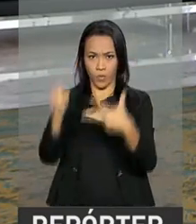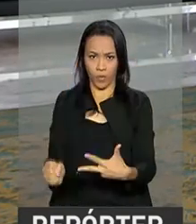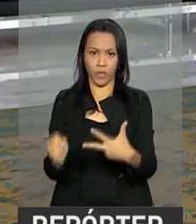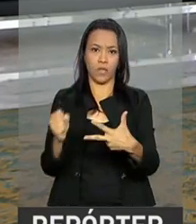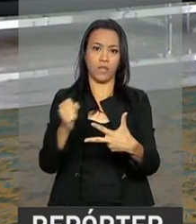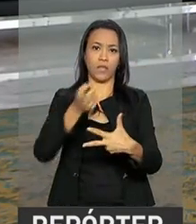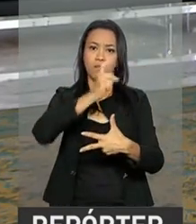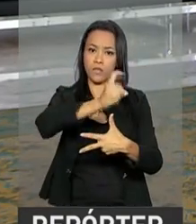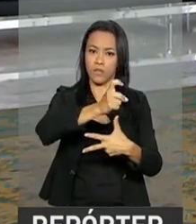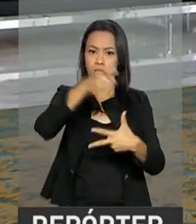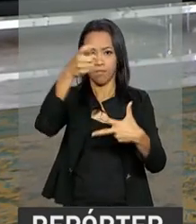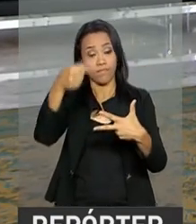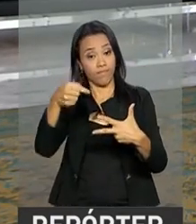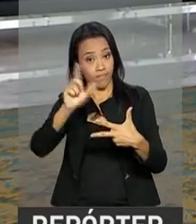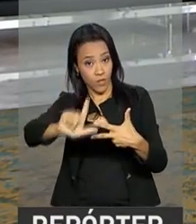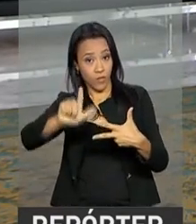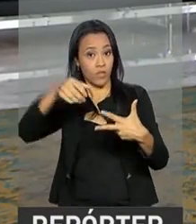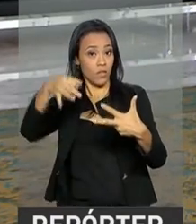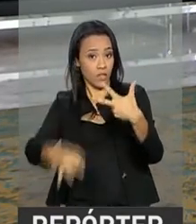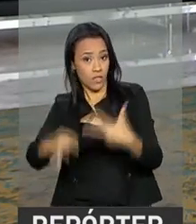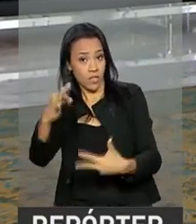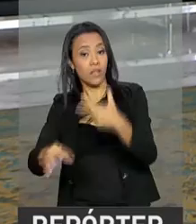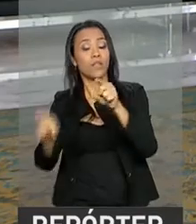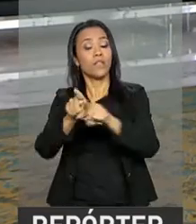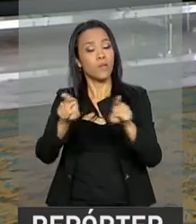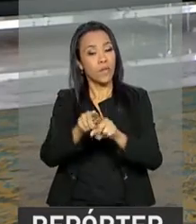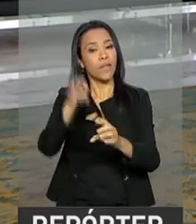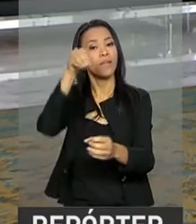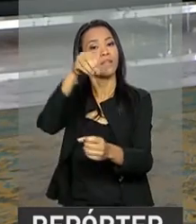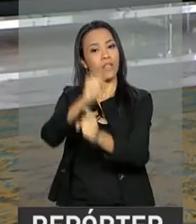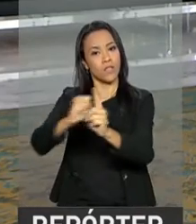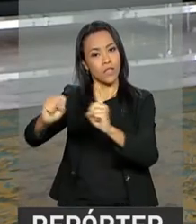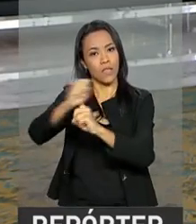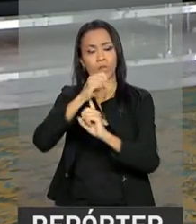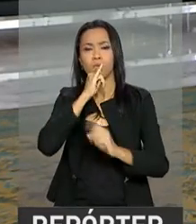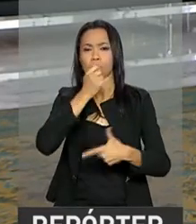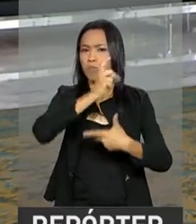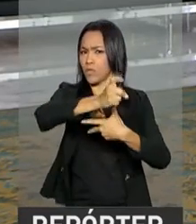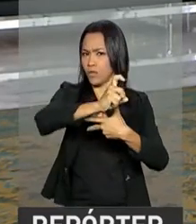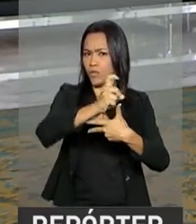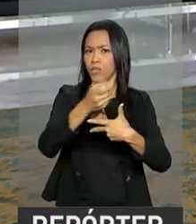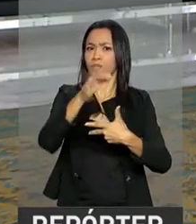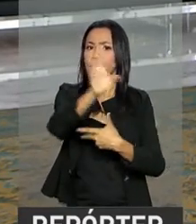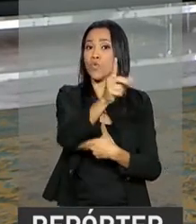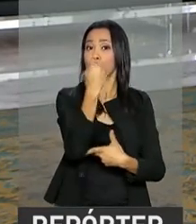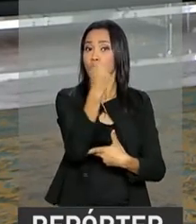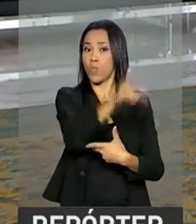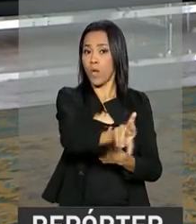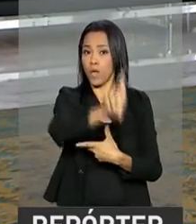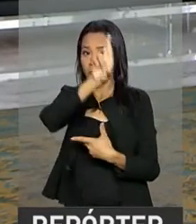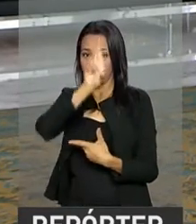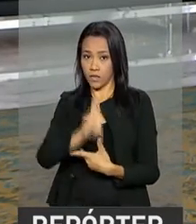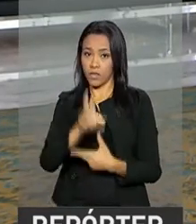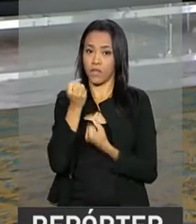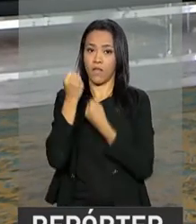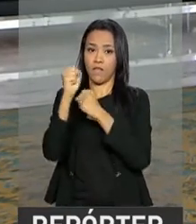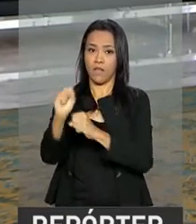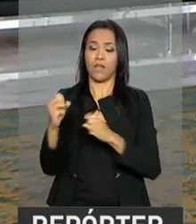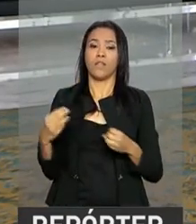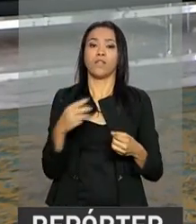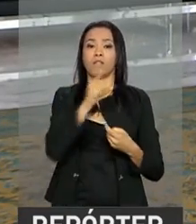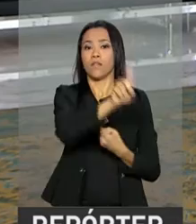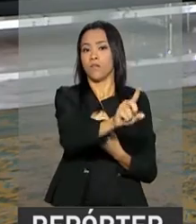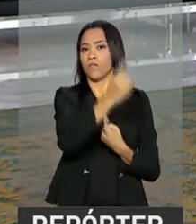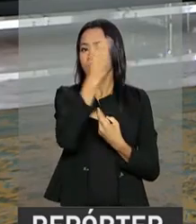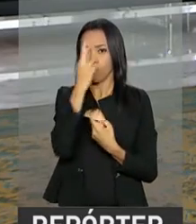Executivo, Legislativo e Judiciário e da sociedade civil. Do Executivo, por exemplo, vem representantes do Ministério da Defesa, do Ministério das